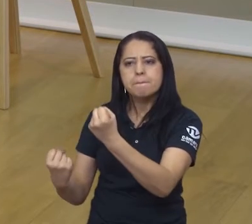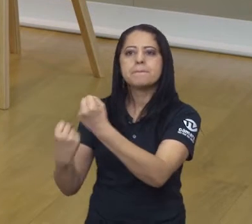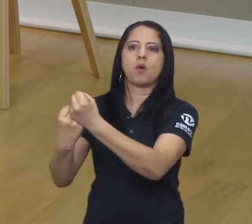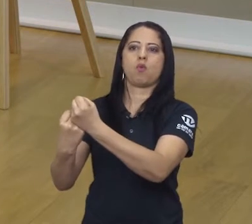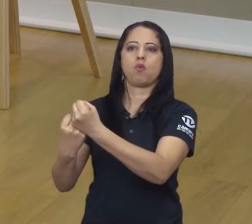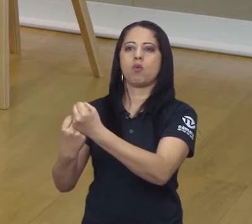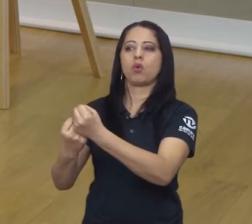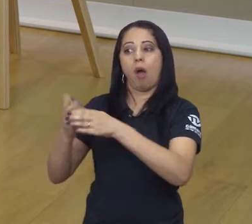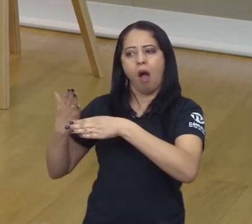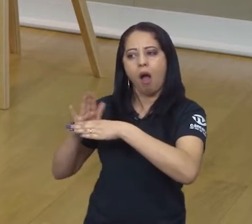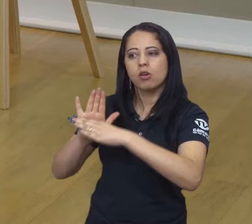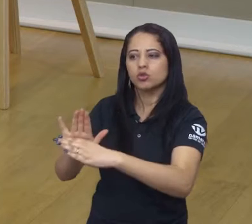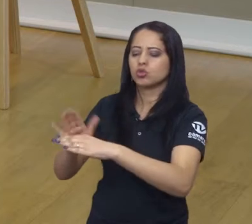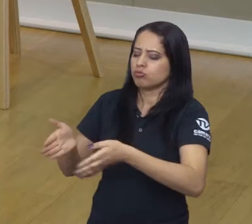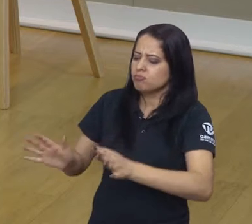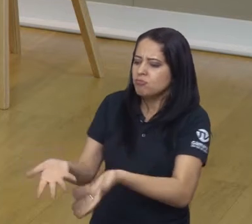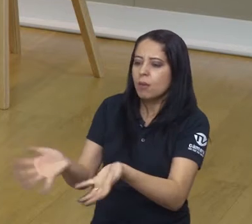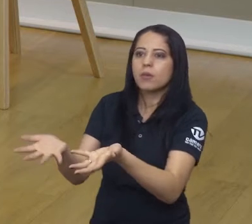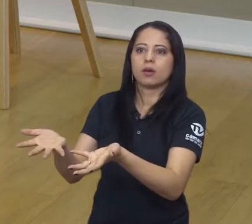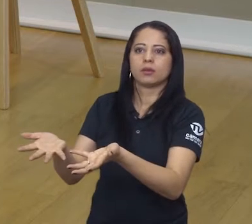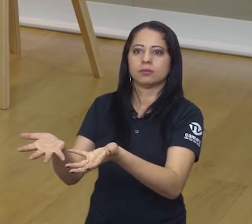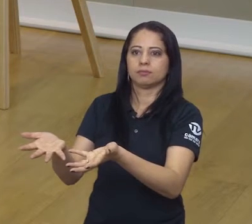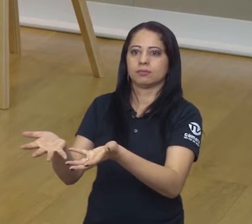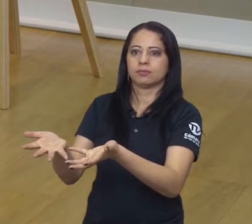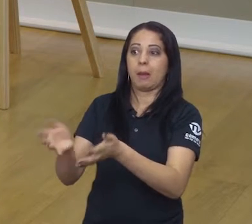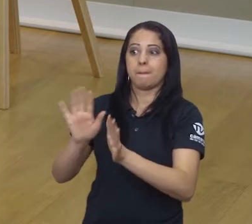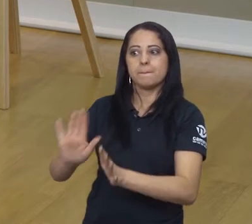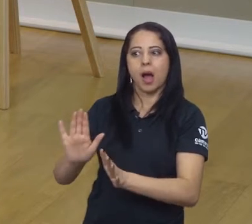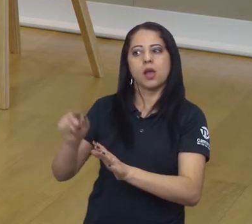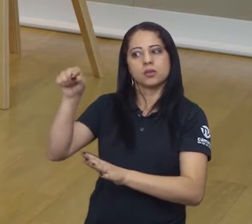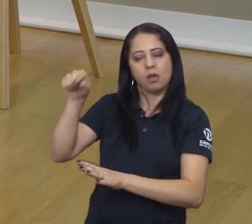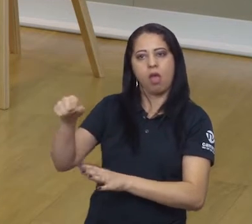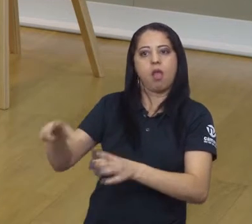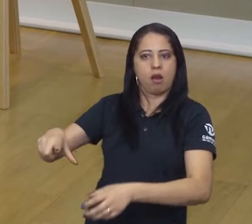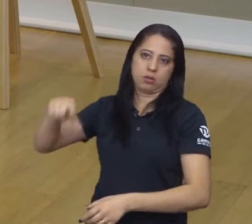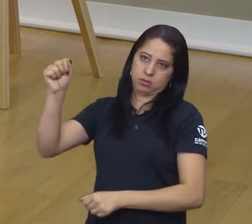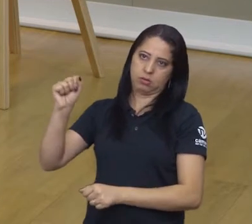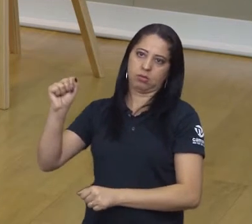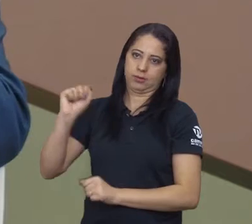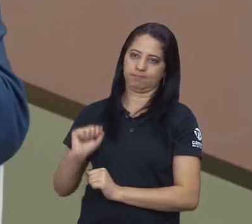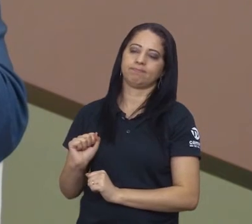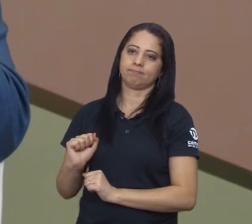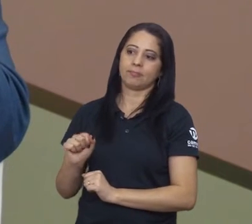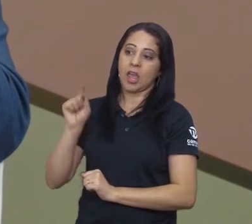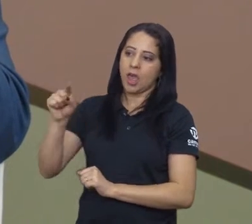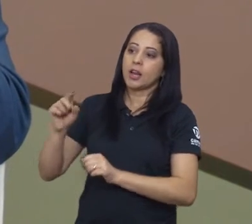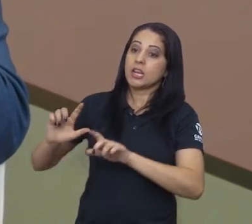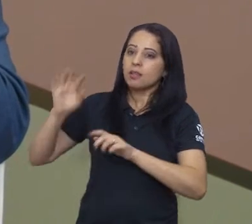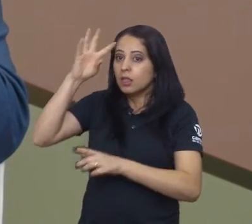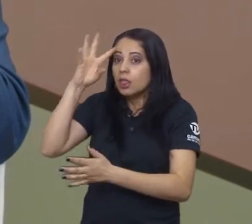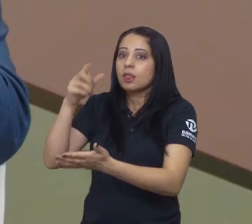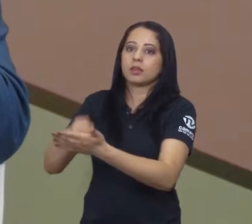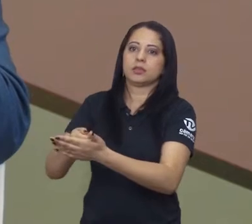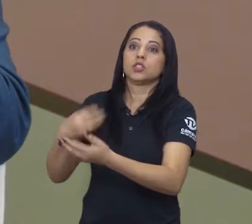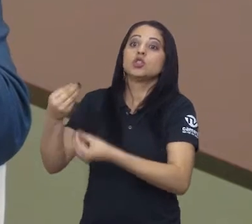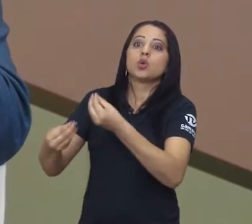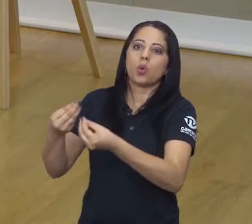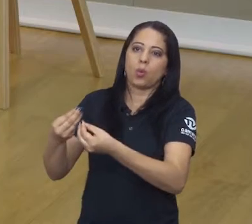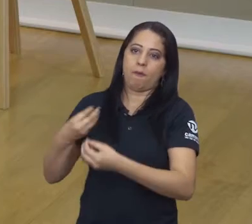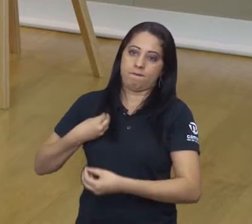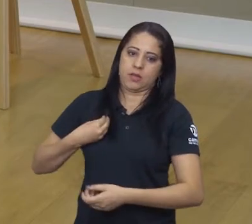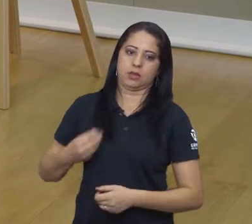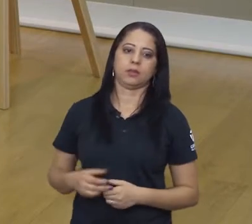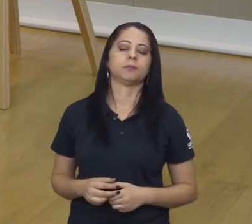ali para ajudar eu estou ali para incentivar Mostra o caminho mostrar esse caminho construir uma jornada Mas quem caminha nessa estrada é ele